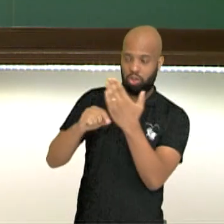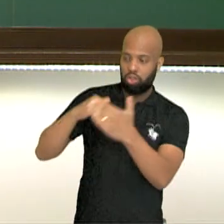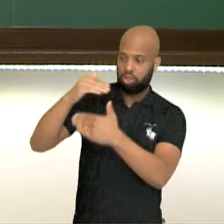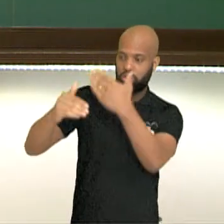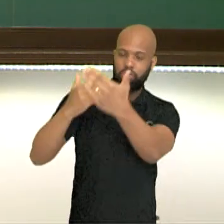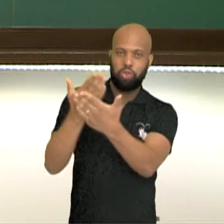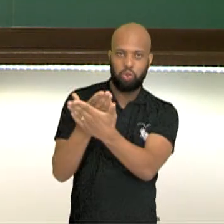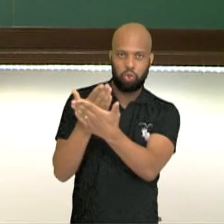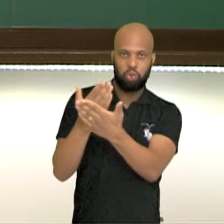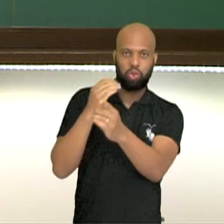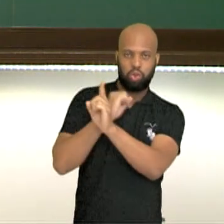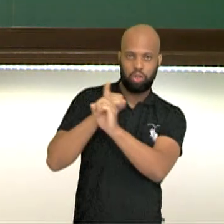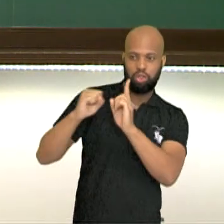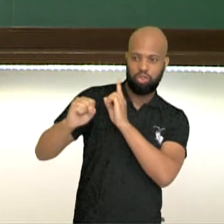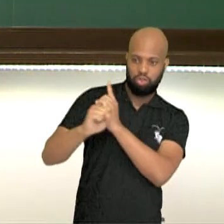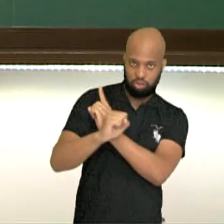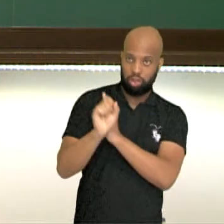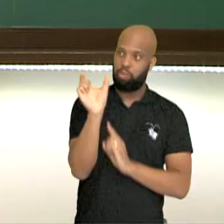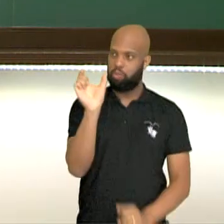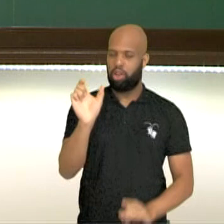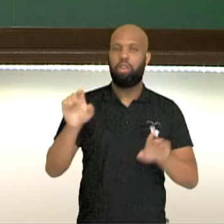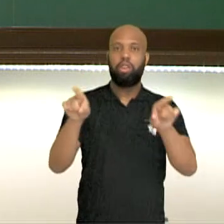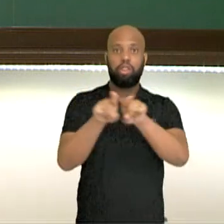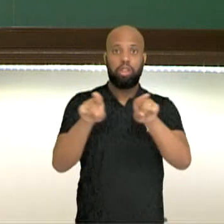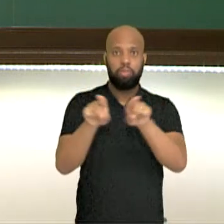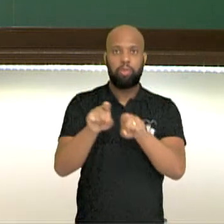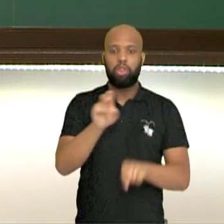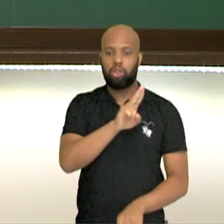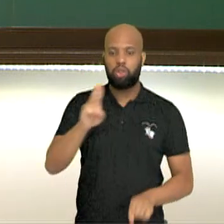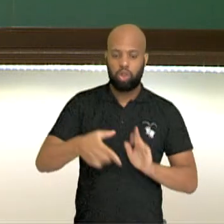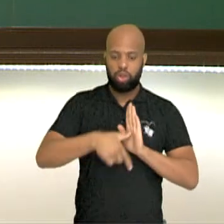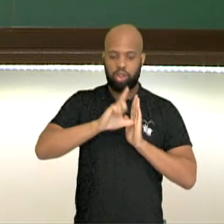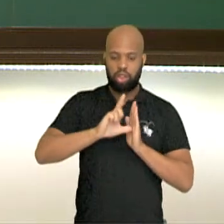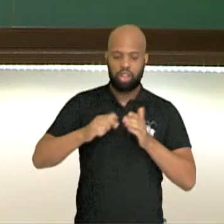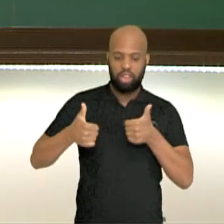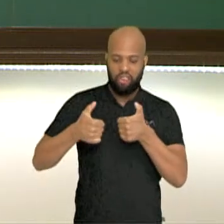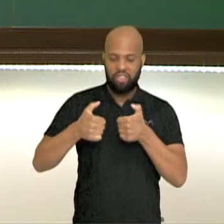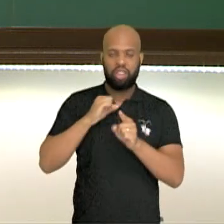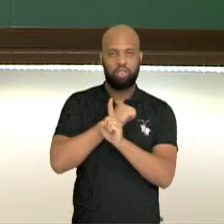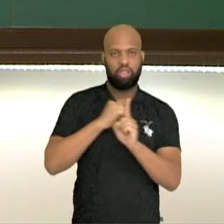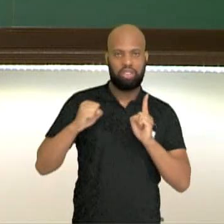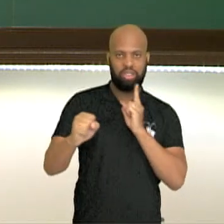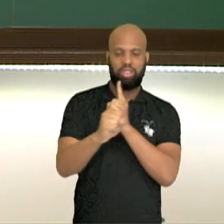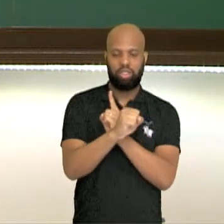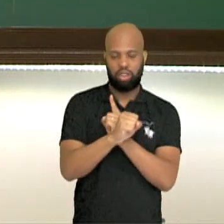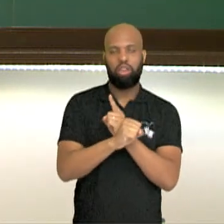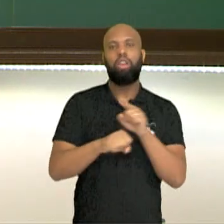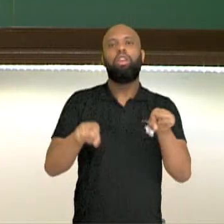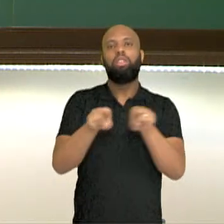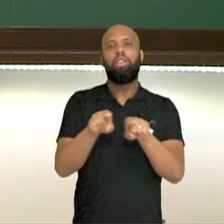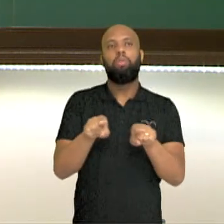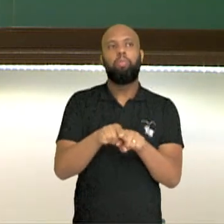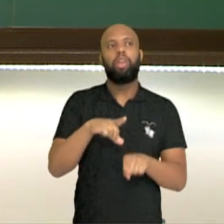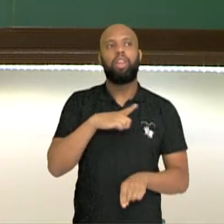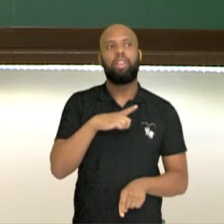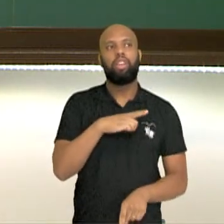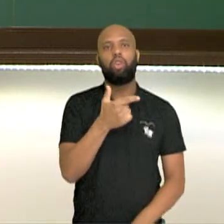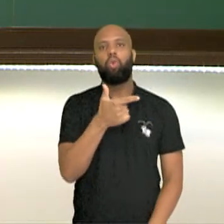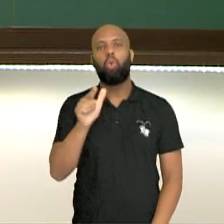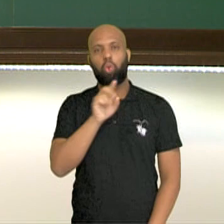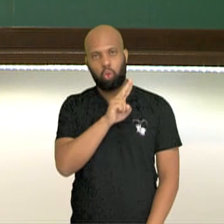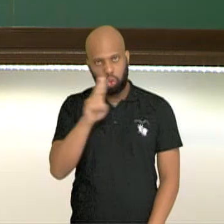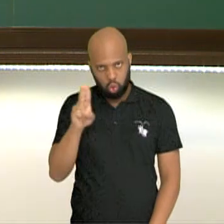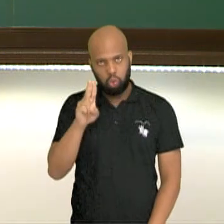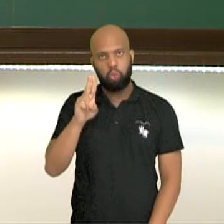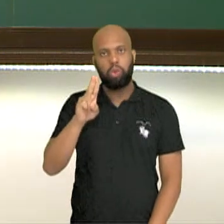sociologia, ele é o precursor desse termo, também chamada antigamente de física social, mais conhecida também daí, posteriormente como